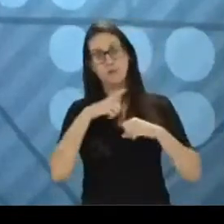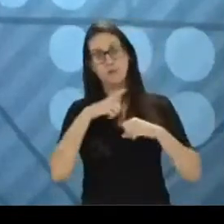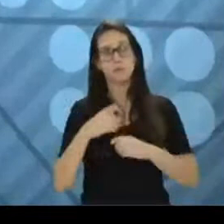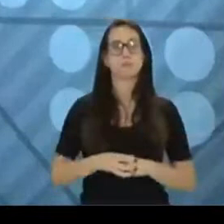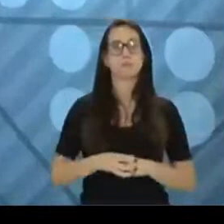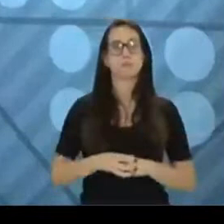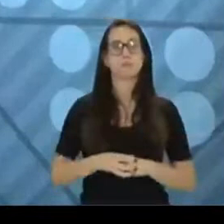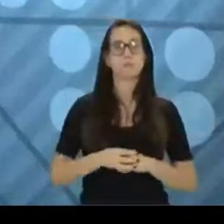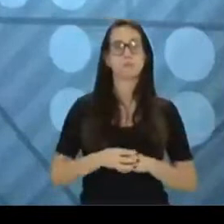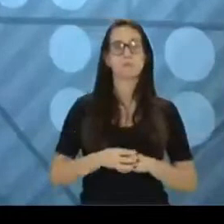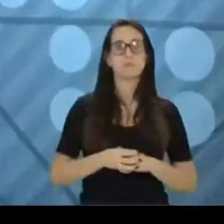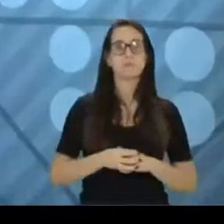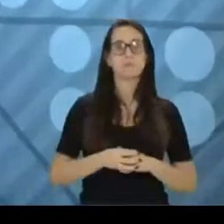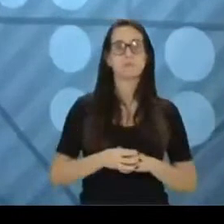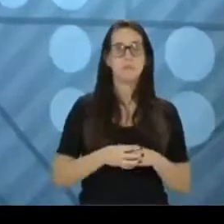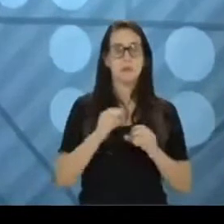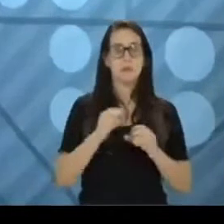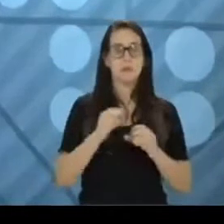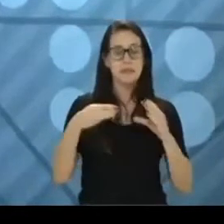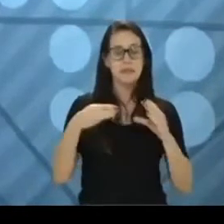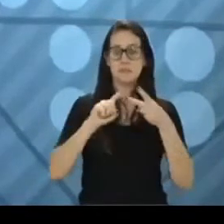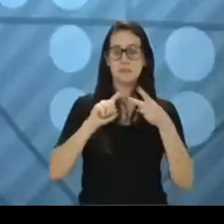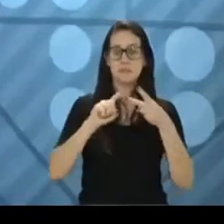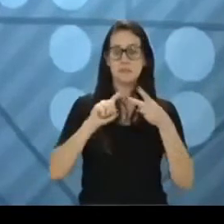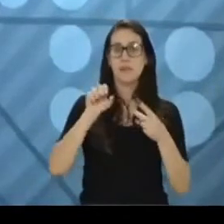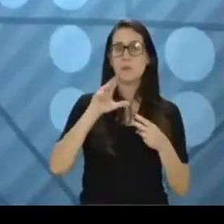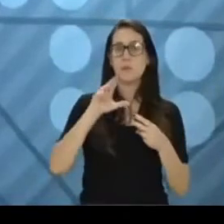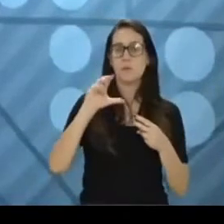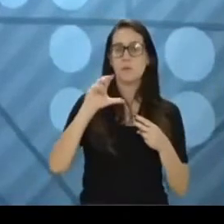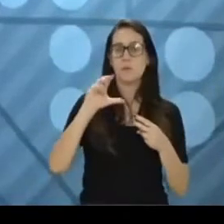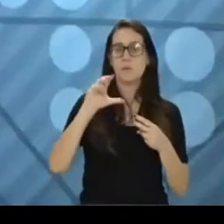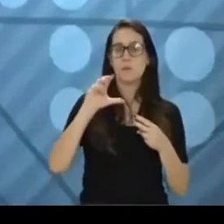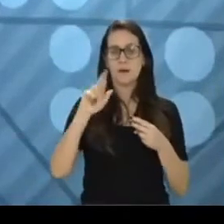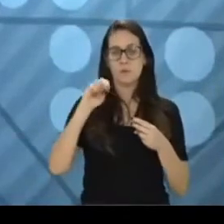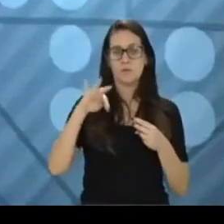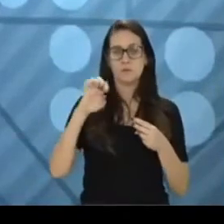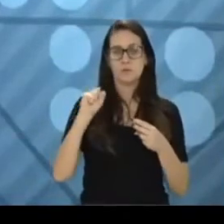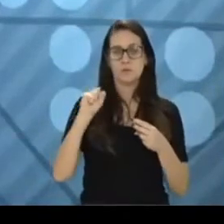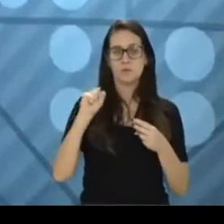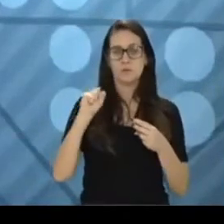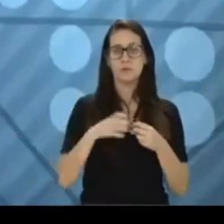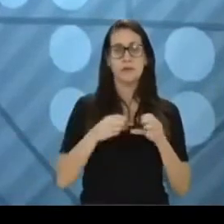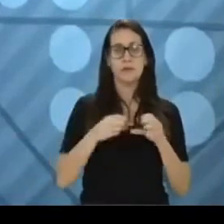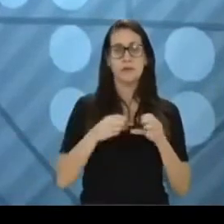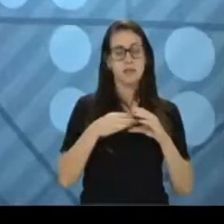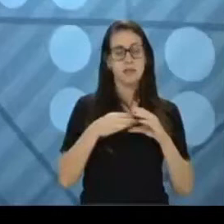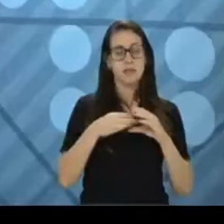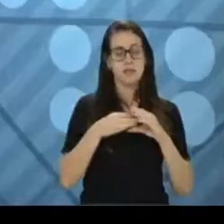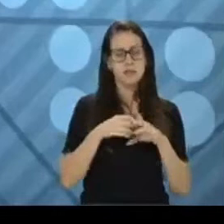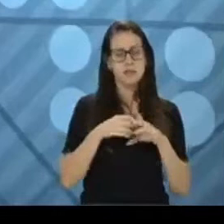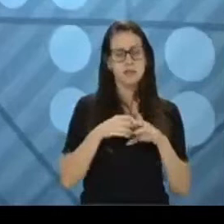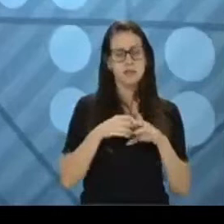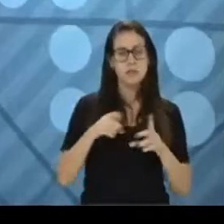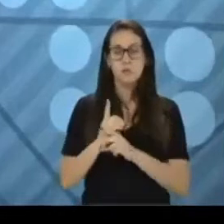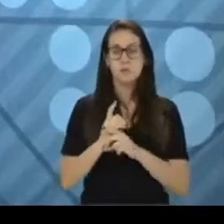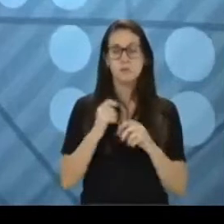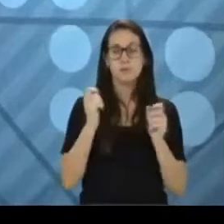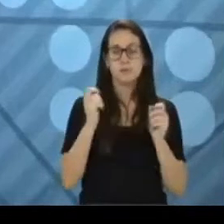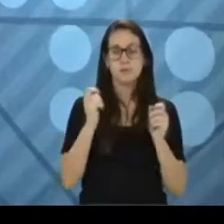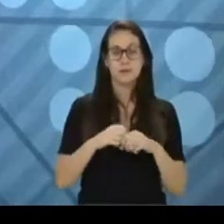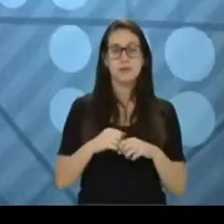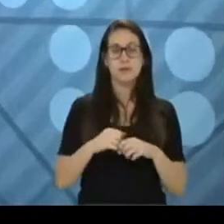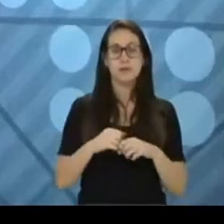células eucariontes, permitindo a adesão dessas células e permitindo o reconhecimento celular, que é